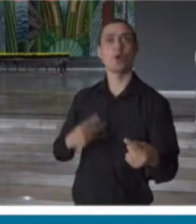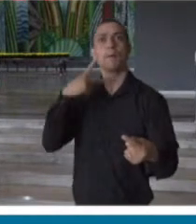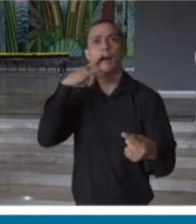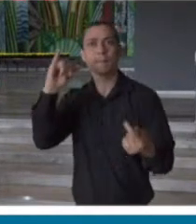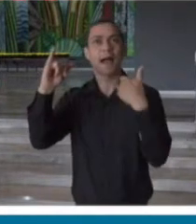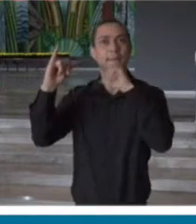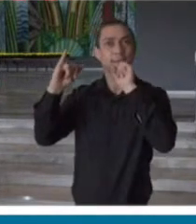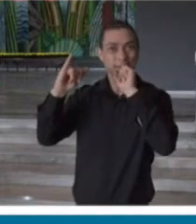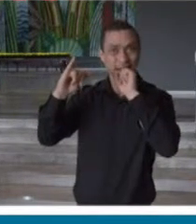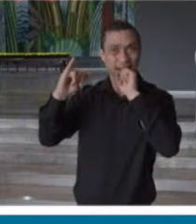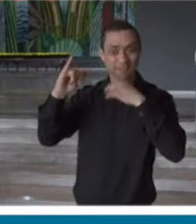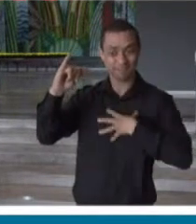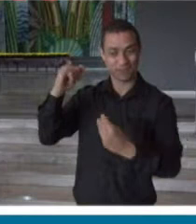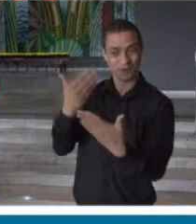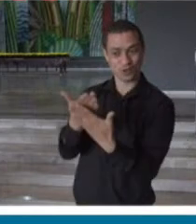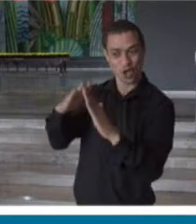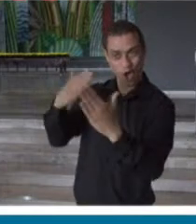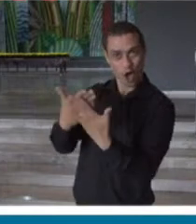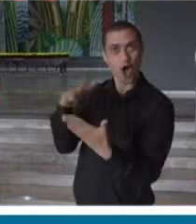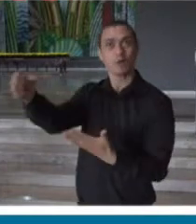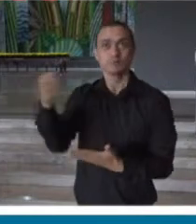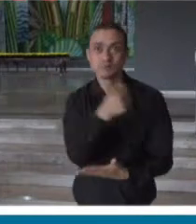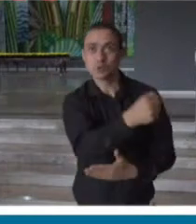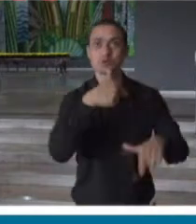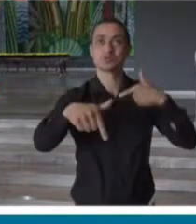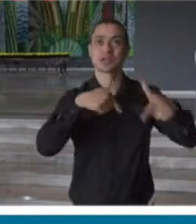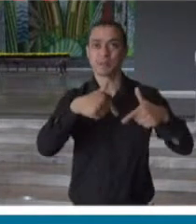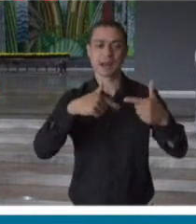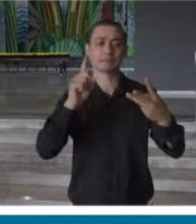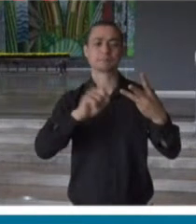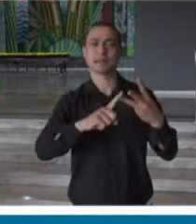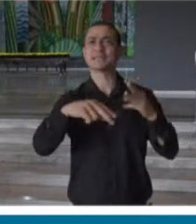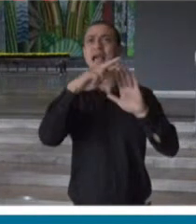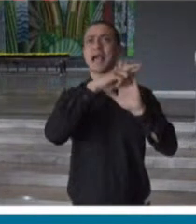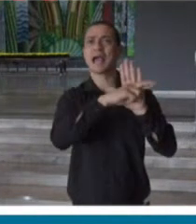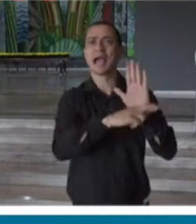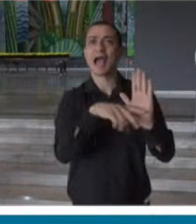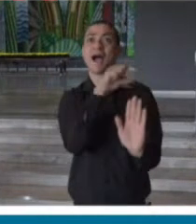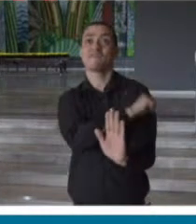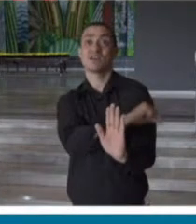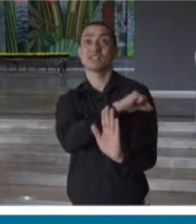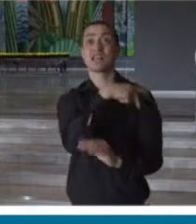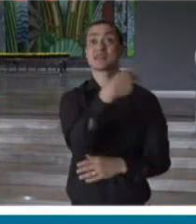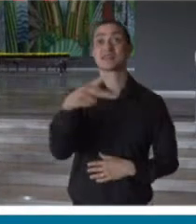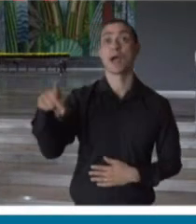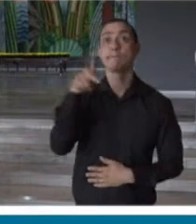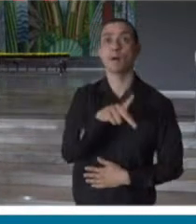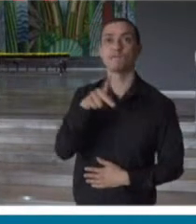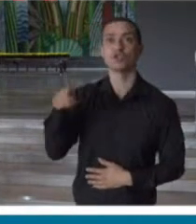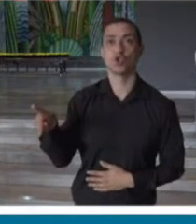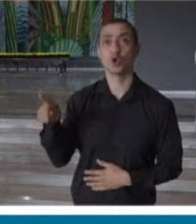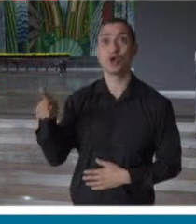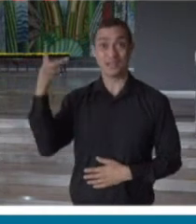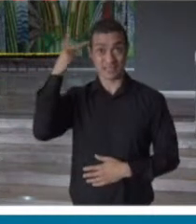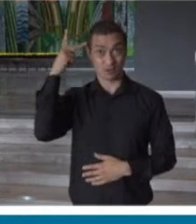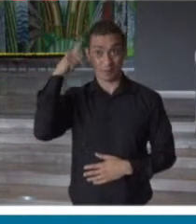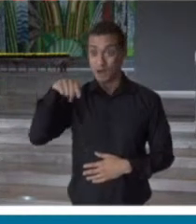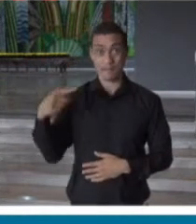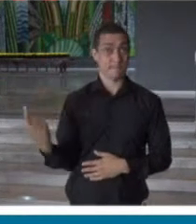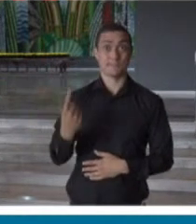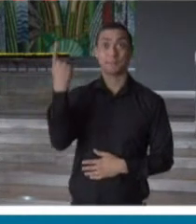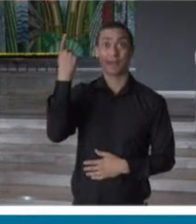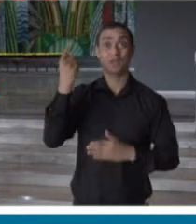as escolas estaduais, protocolos com a vacinação dos professores. Lembrando que o estado de São Paulo foi o primeiro estado a vacinar